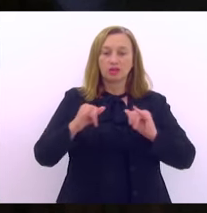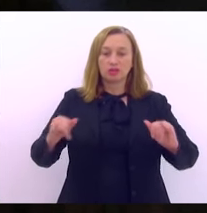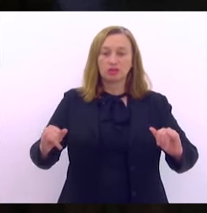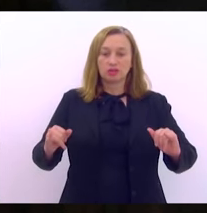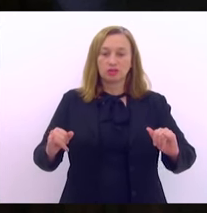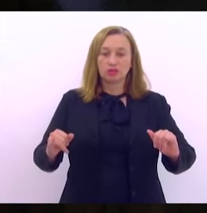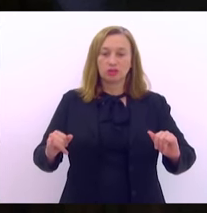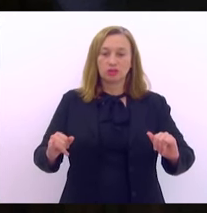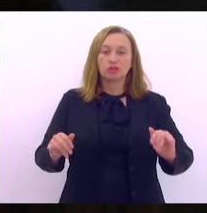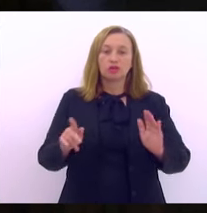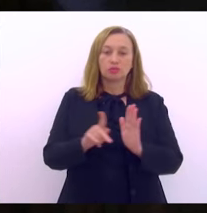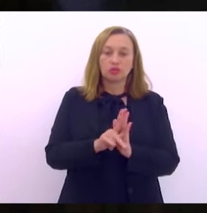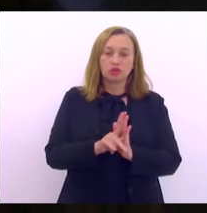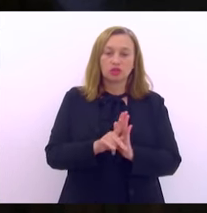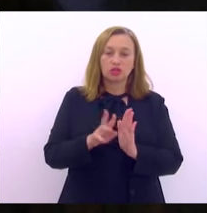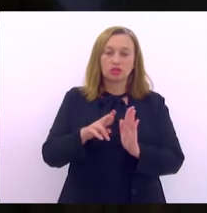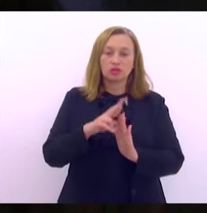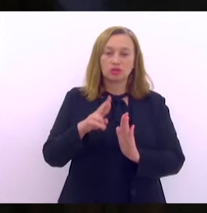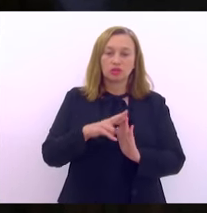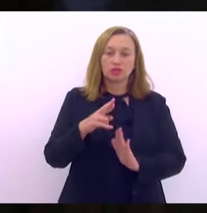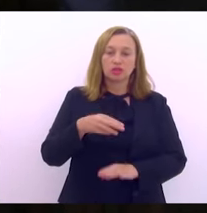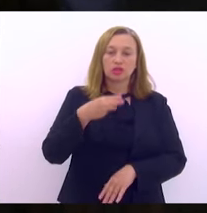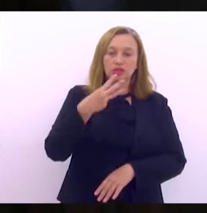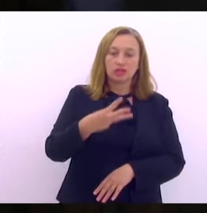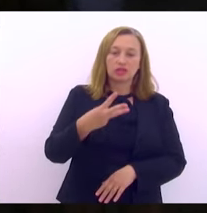Anuncio, projeto de resolução número